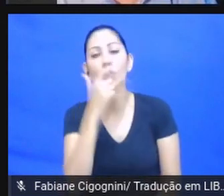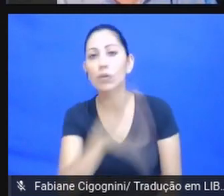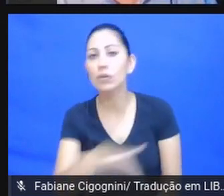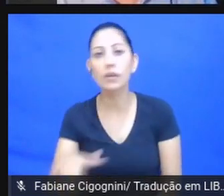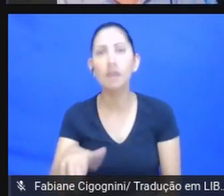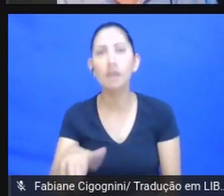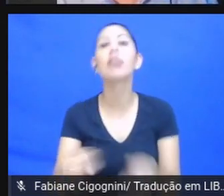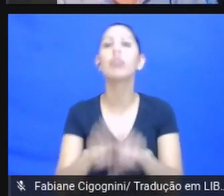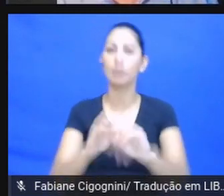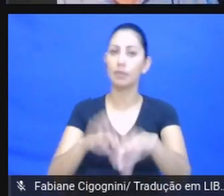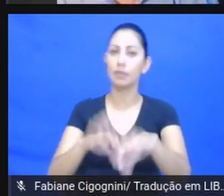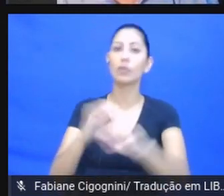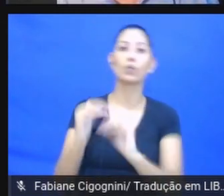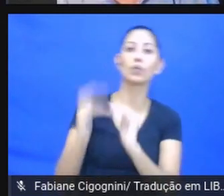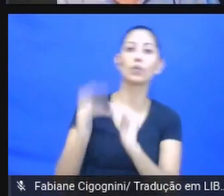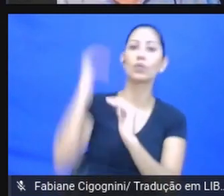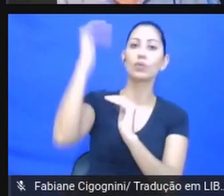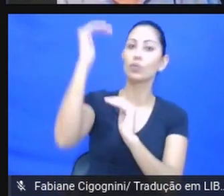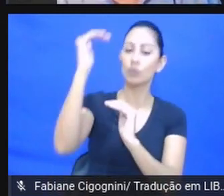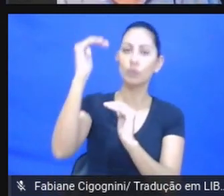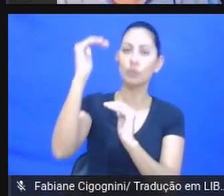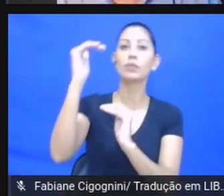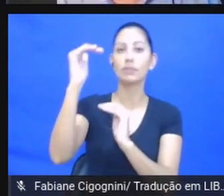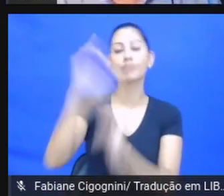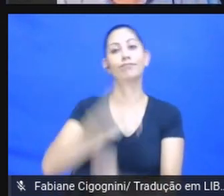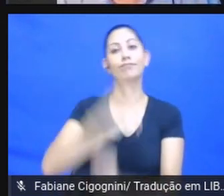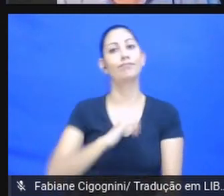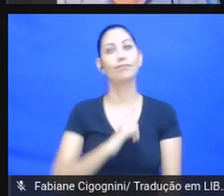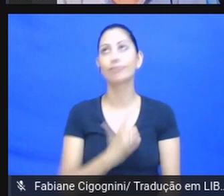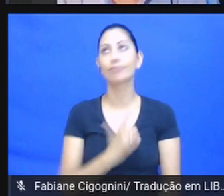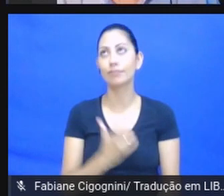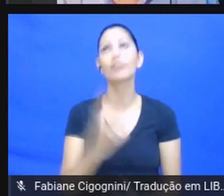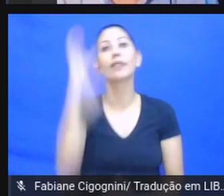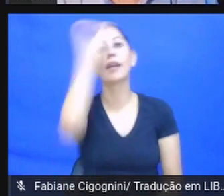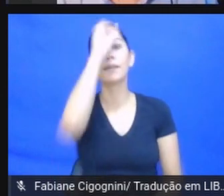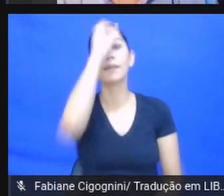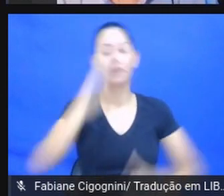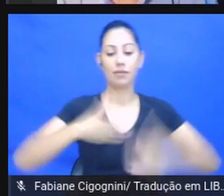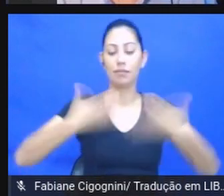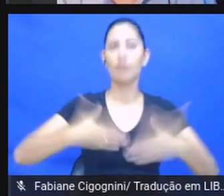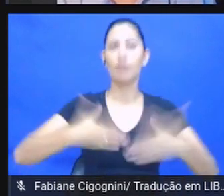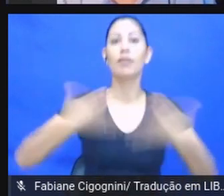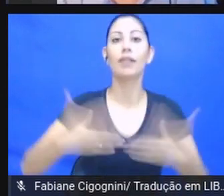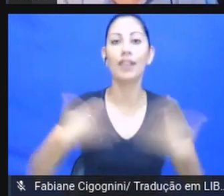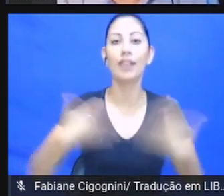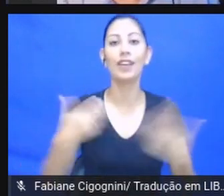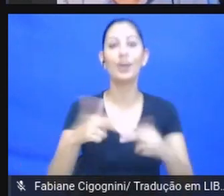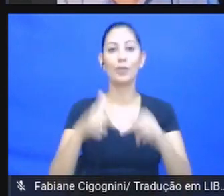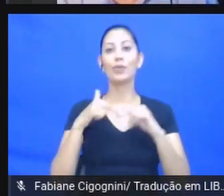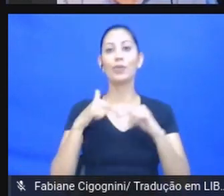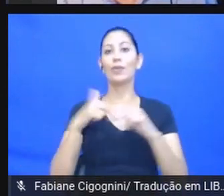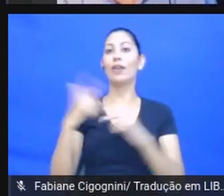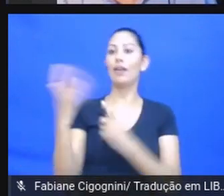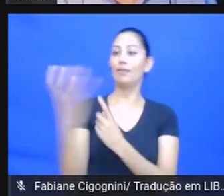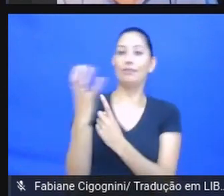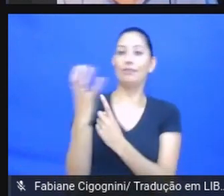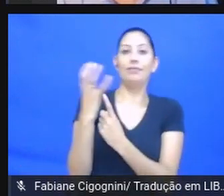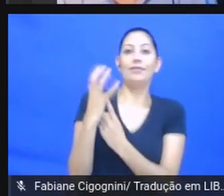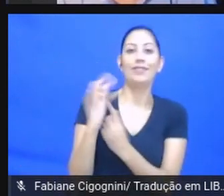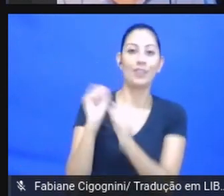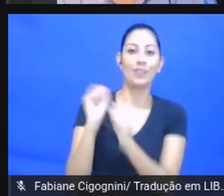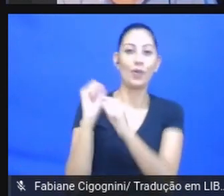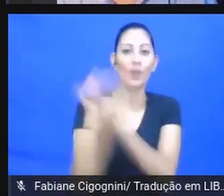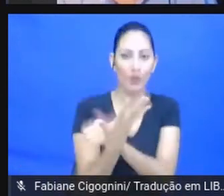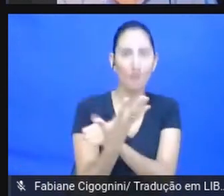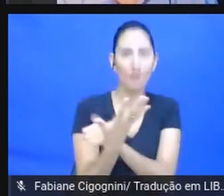Então, que eu chamo assim, aprendendo no sufoco, aprendendo um pouco no grito, aprendendo assim, tá? E